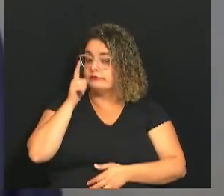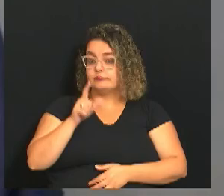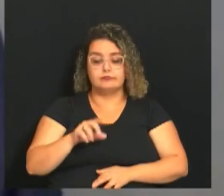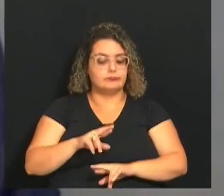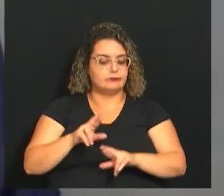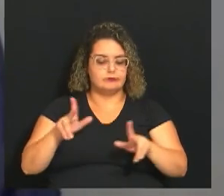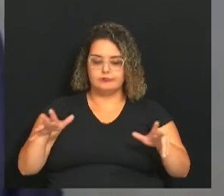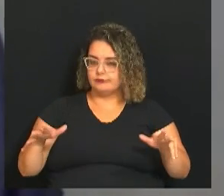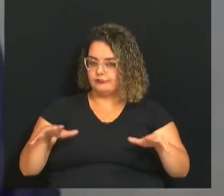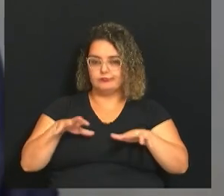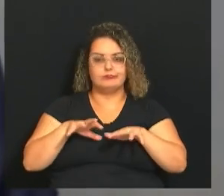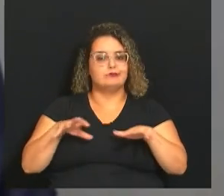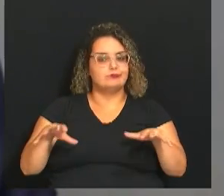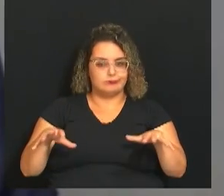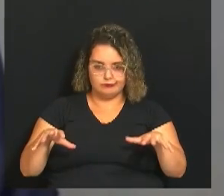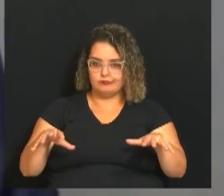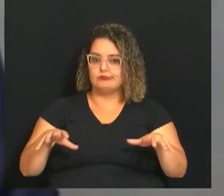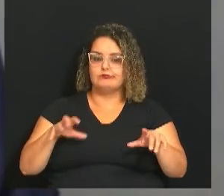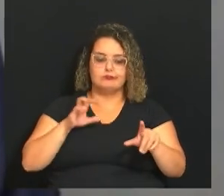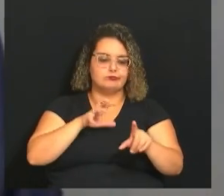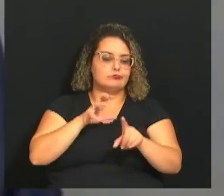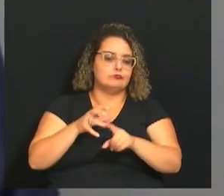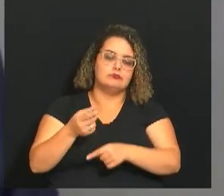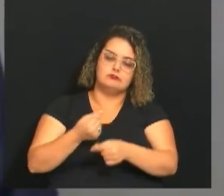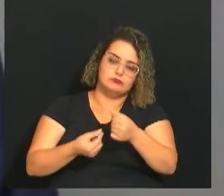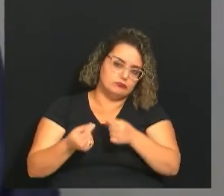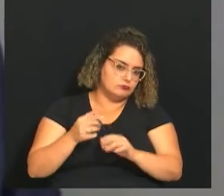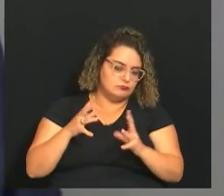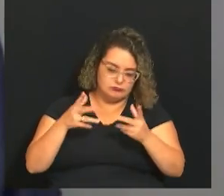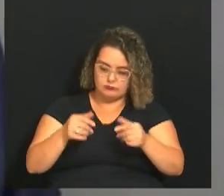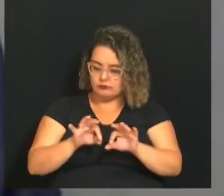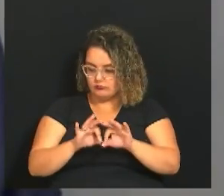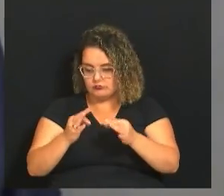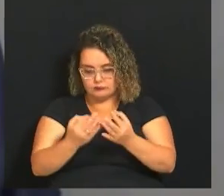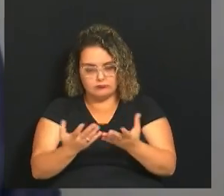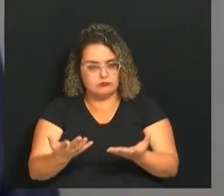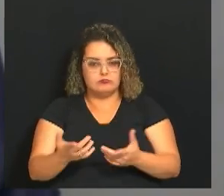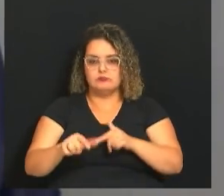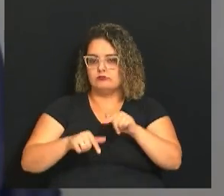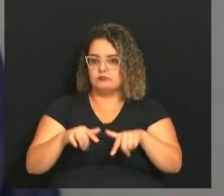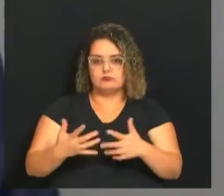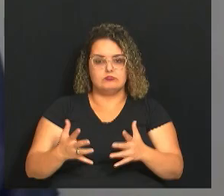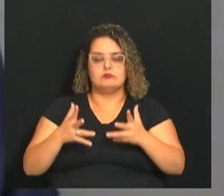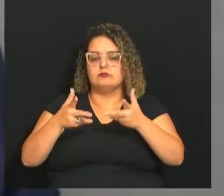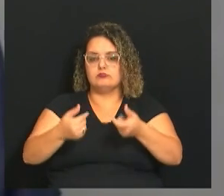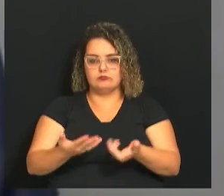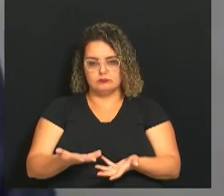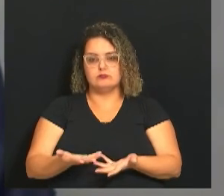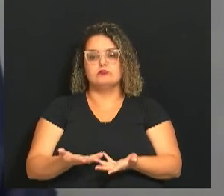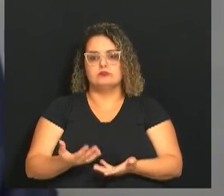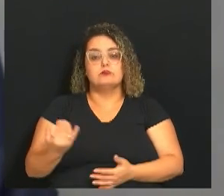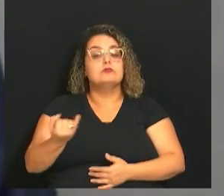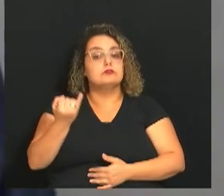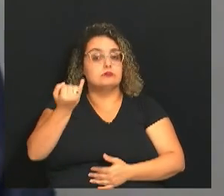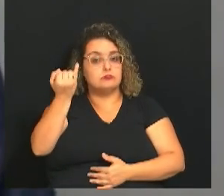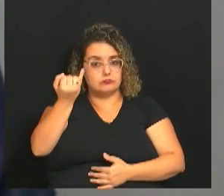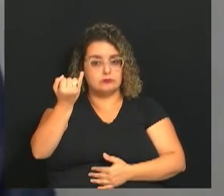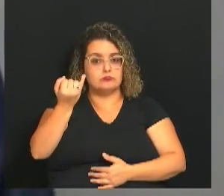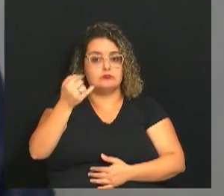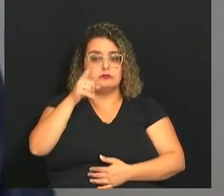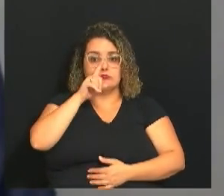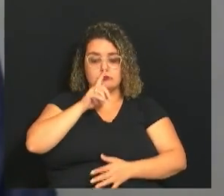E isso afeta a todos, afeta a economia, a família. Então, realmente é muito importante que seja cuidado